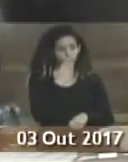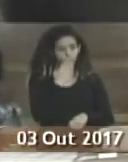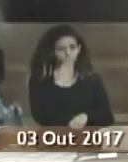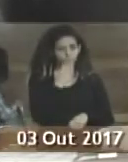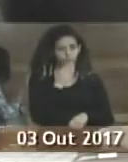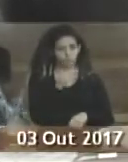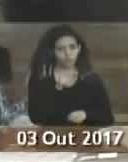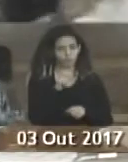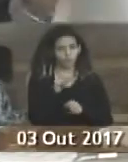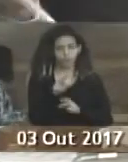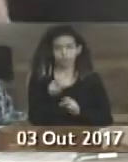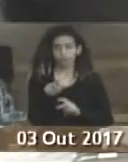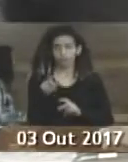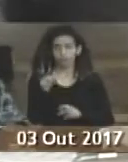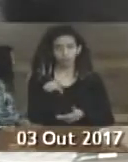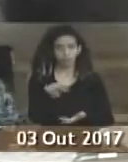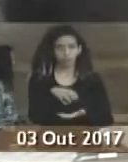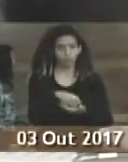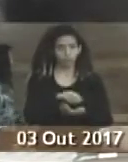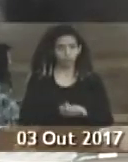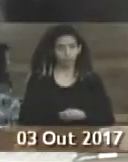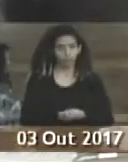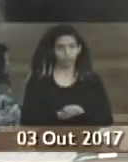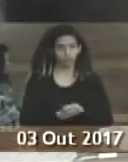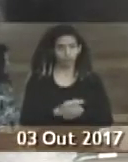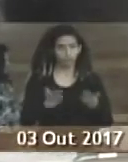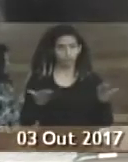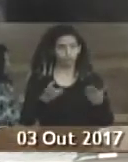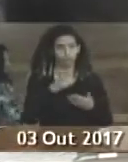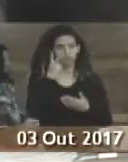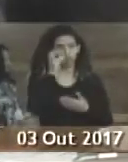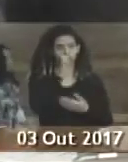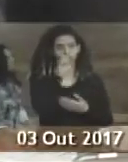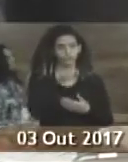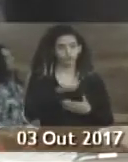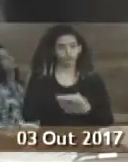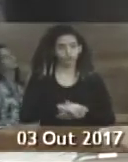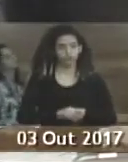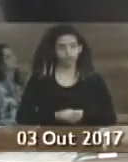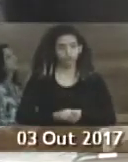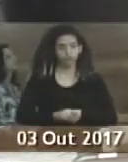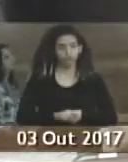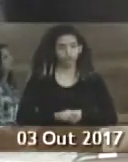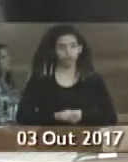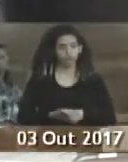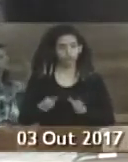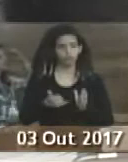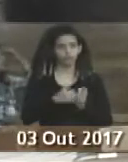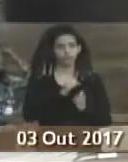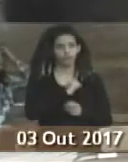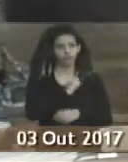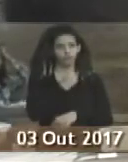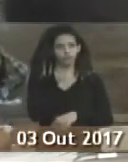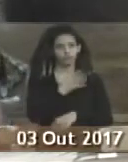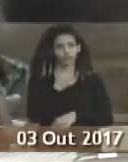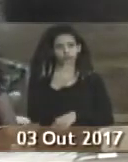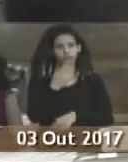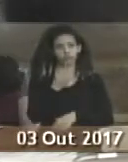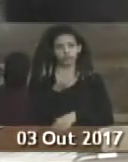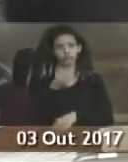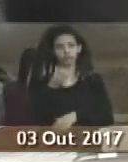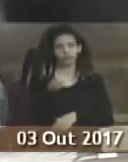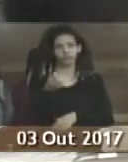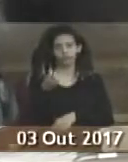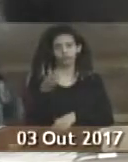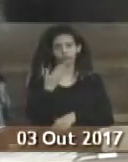Sapucai, localizado em nosso município. Matéria do vereador Zé Augusto. Indicação número 4.603/17, indicando